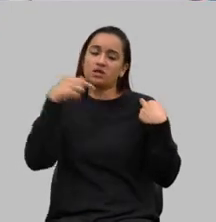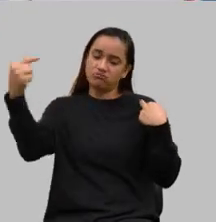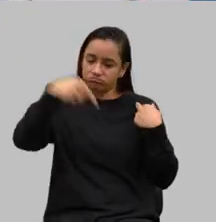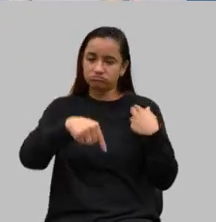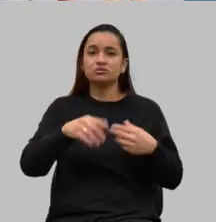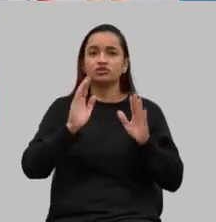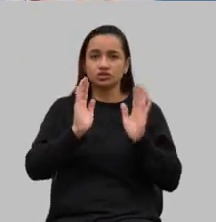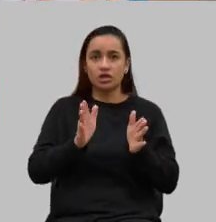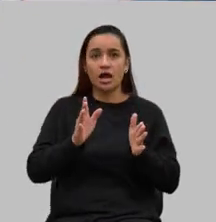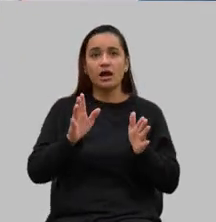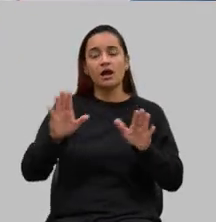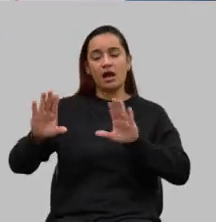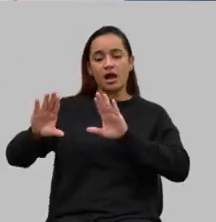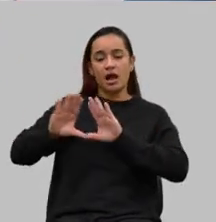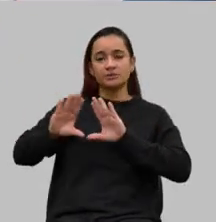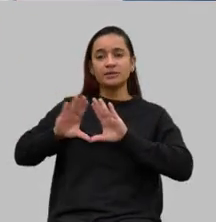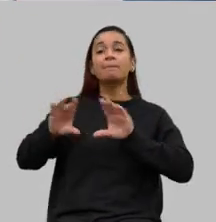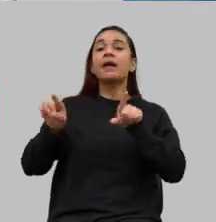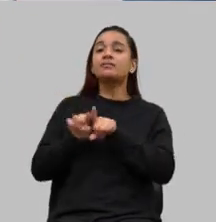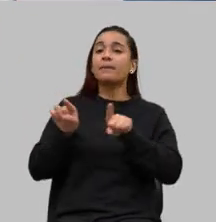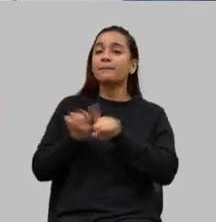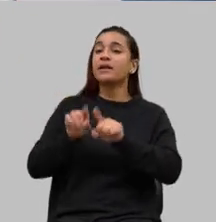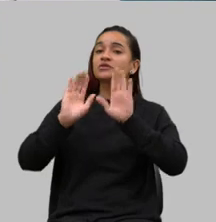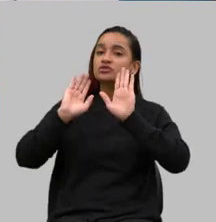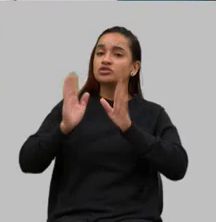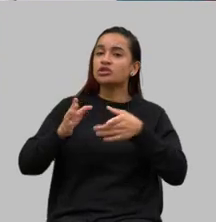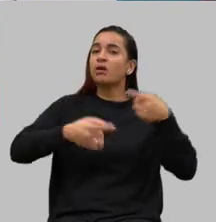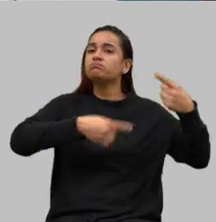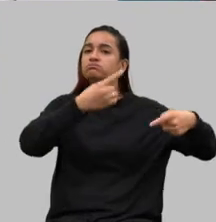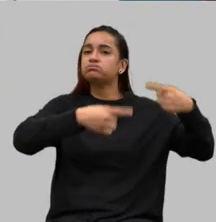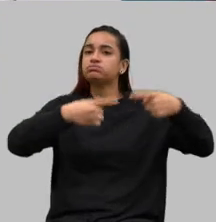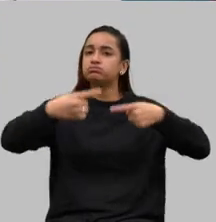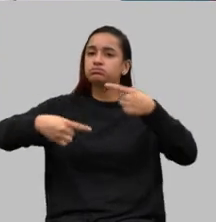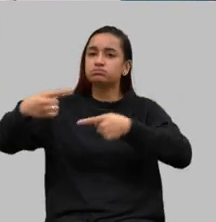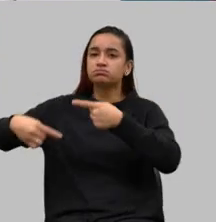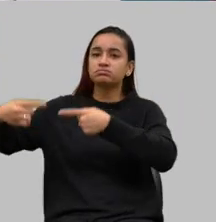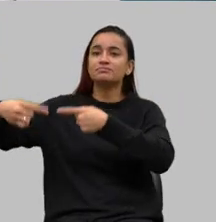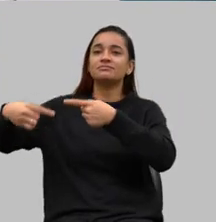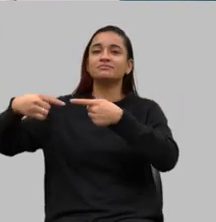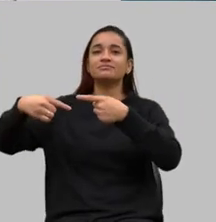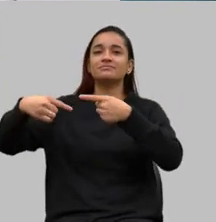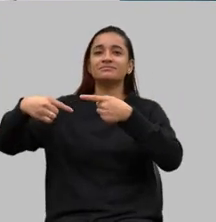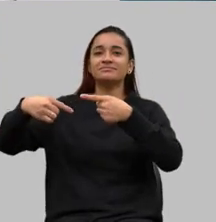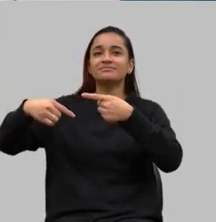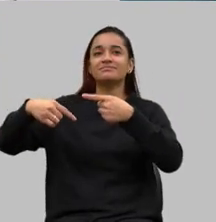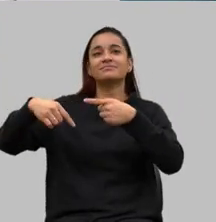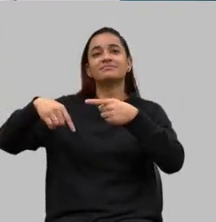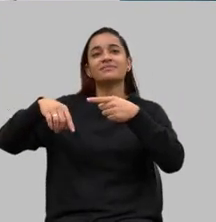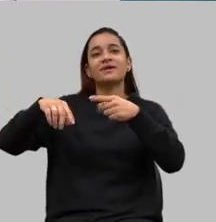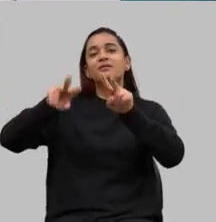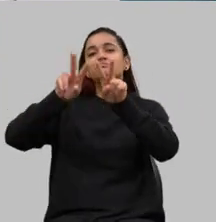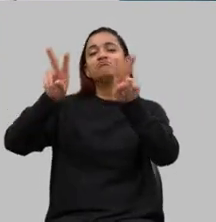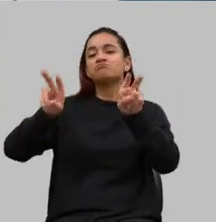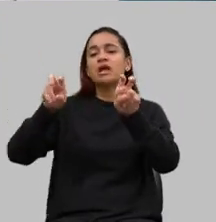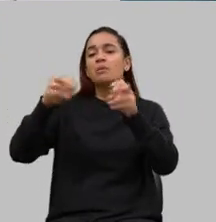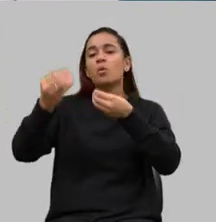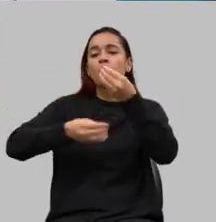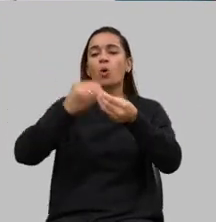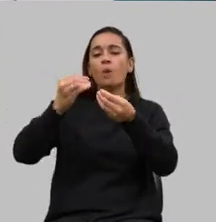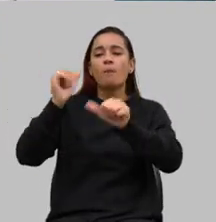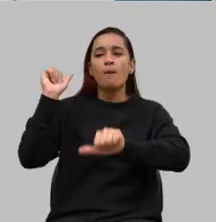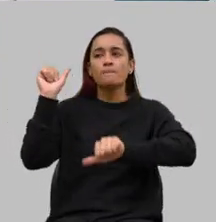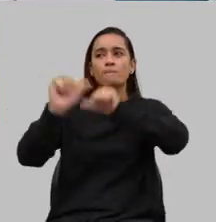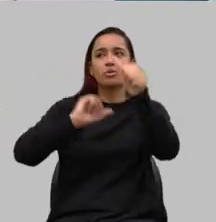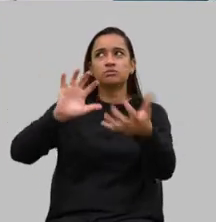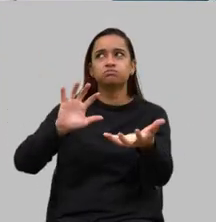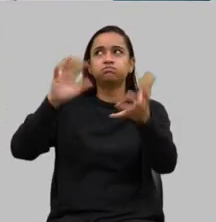a assembleia também tem debatido nesses últimos meses e a questão da mudança climáticas extremas que estão